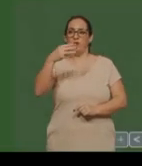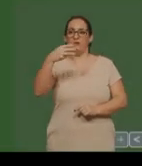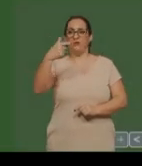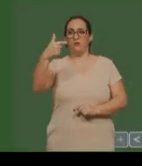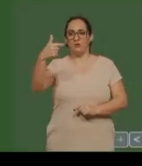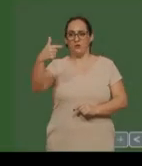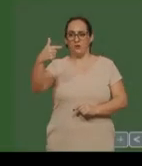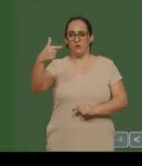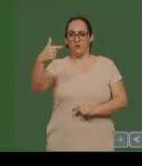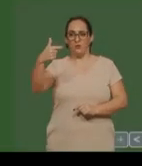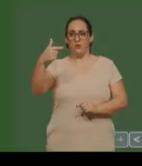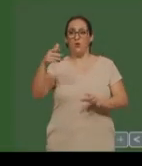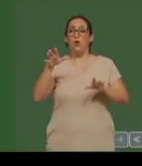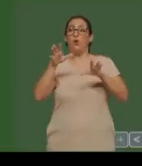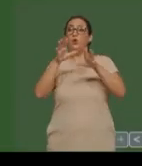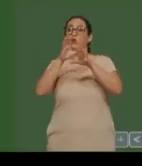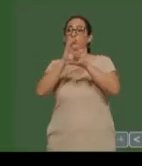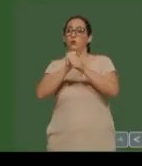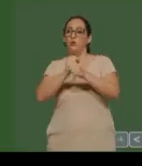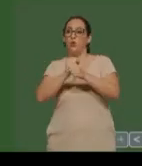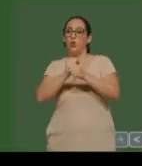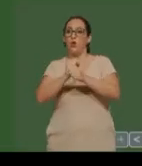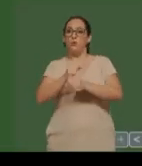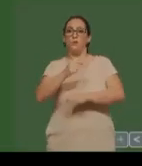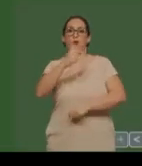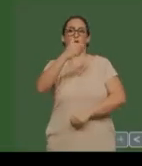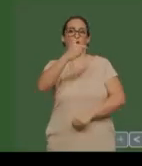22,32 mais